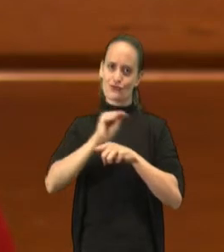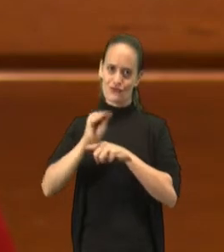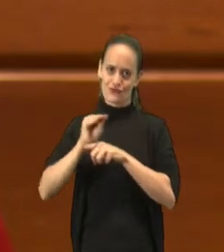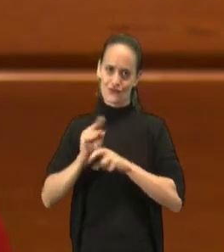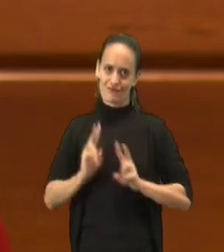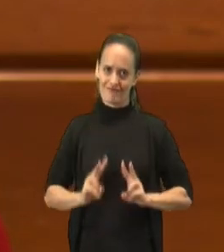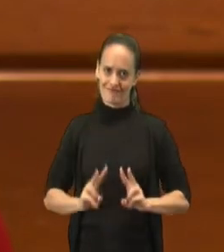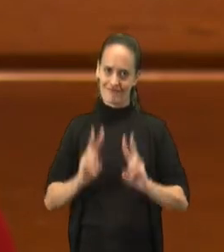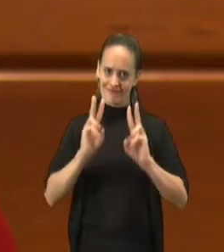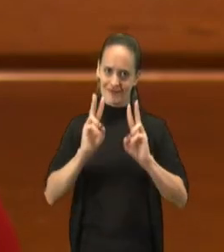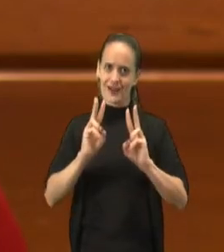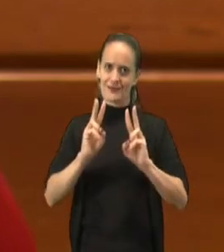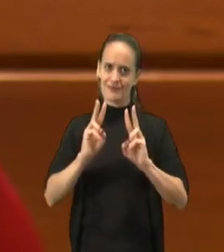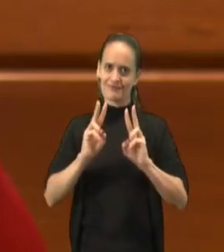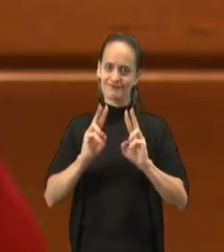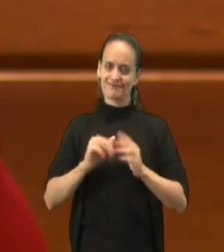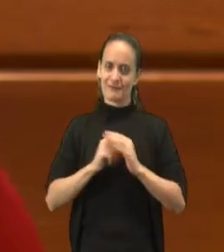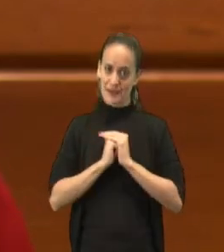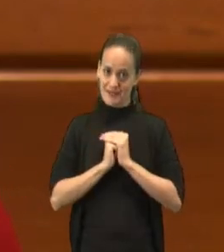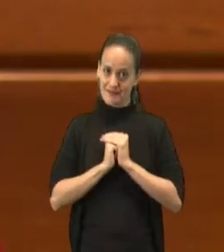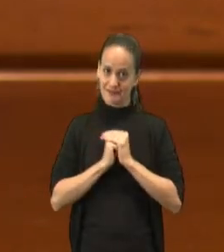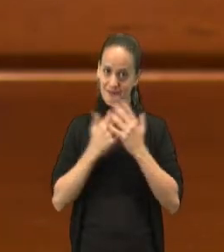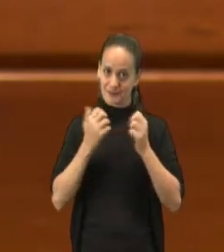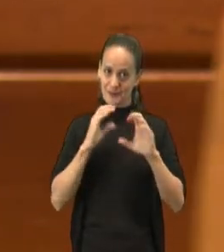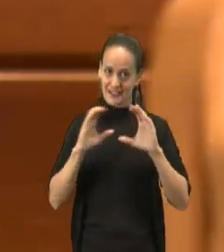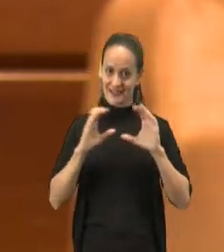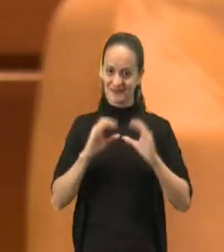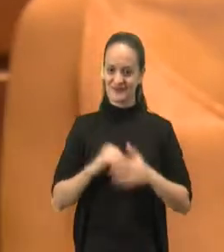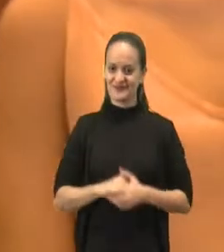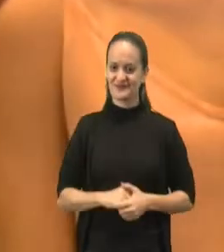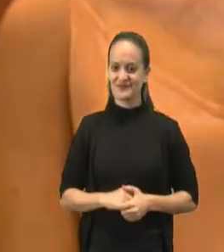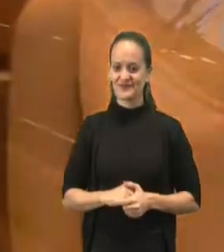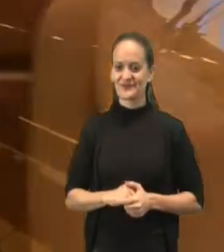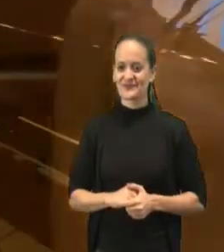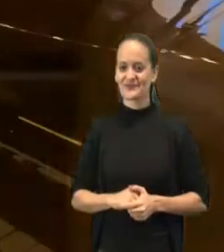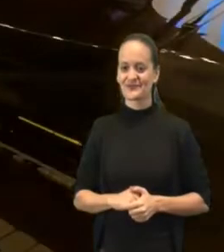terra. Deus vai cuidar de nós. Amém. Vamos cantar.